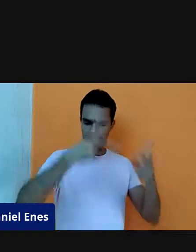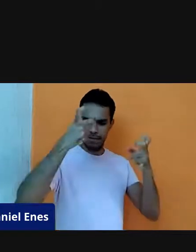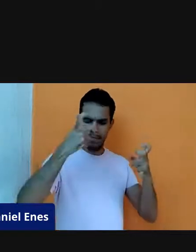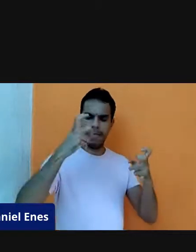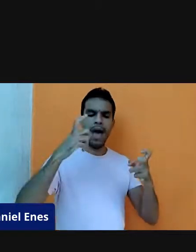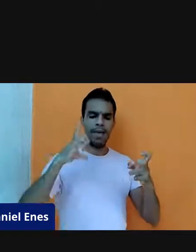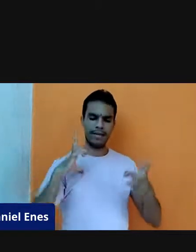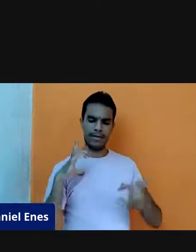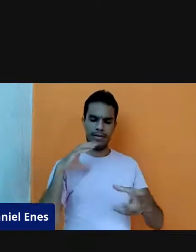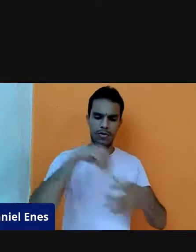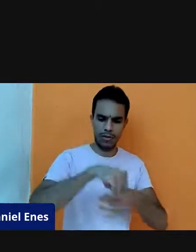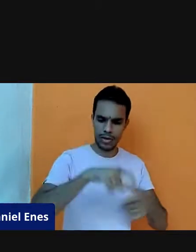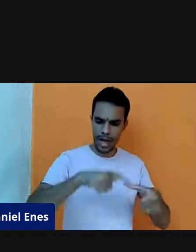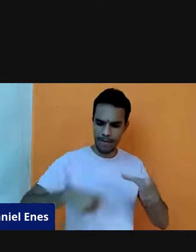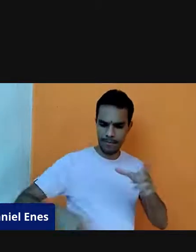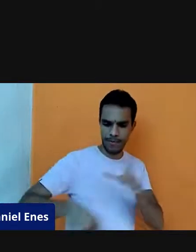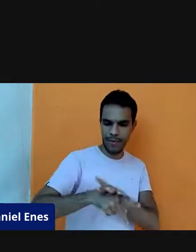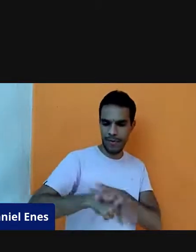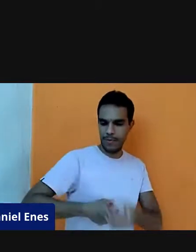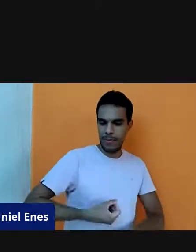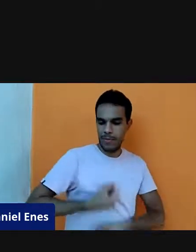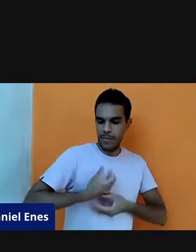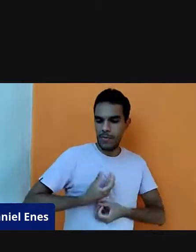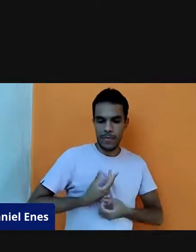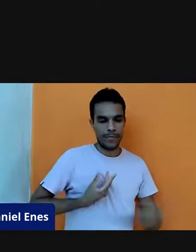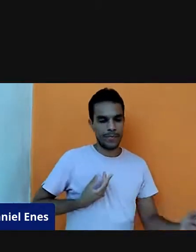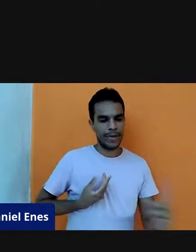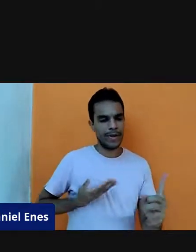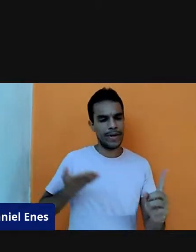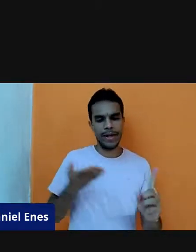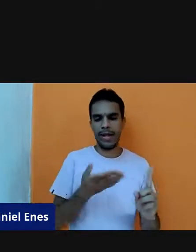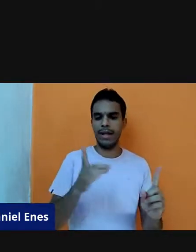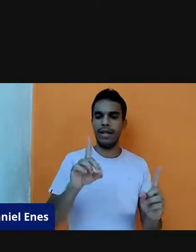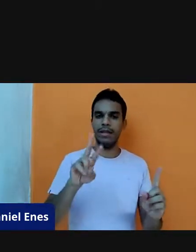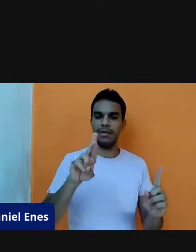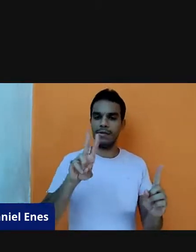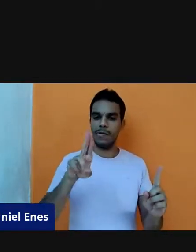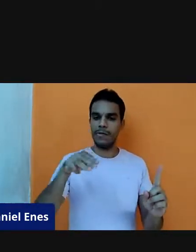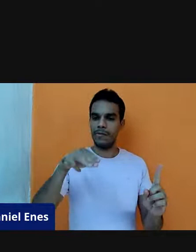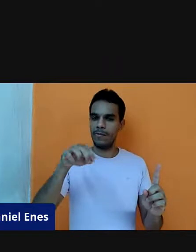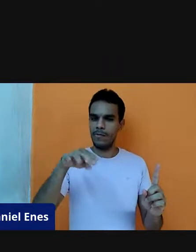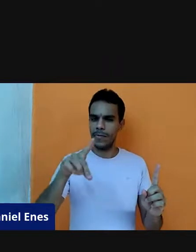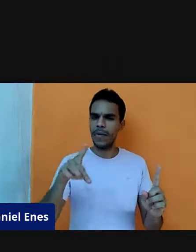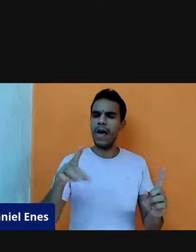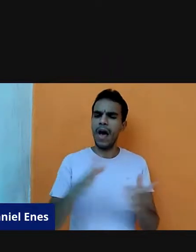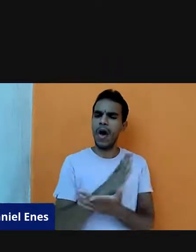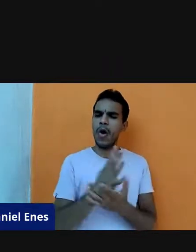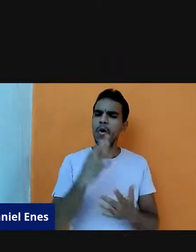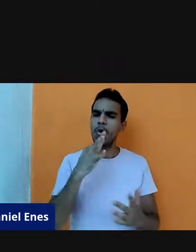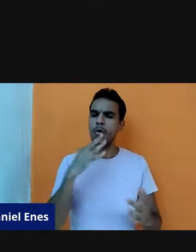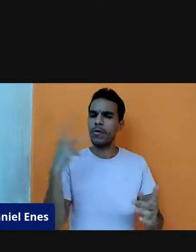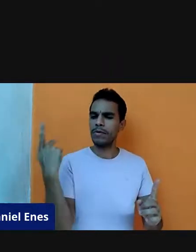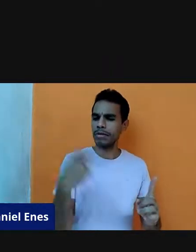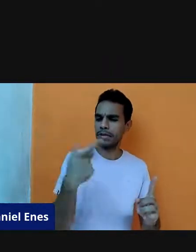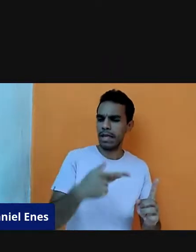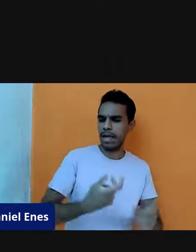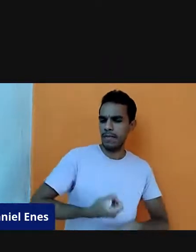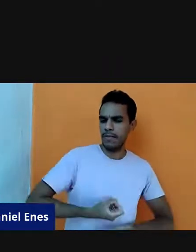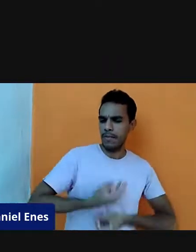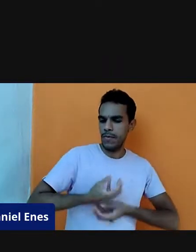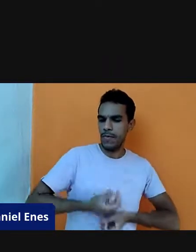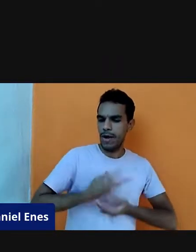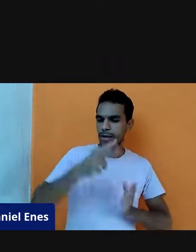poesia. Porque Drummond, principalmente em alguma poesia, né, quem já leu alguma poesia, Drummond ali